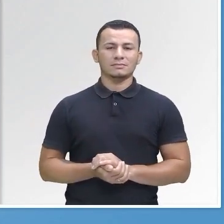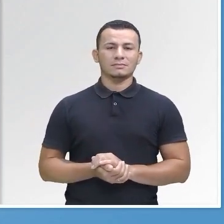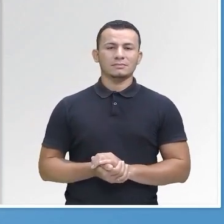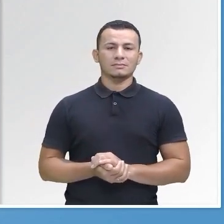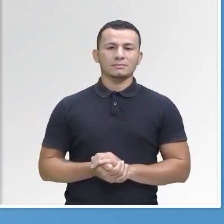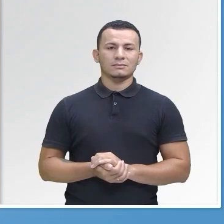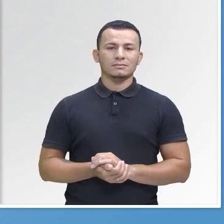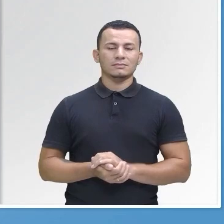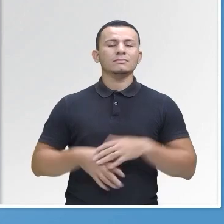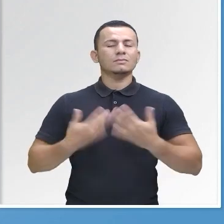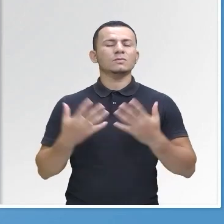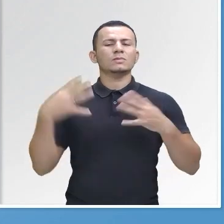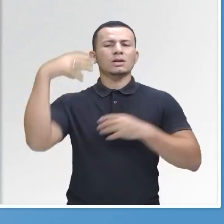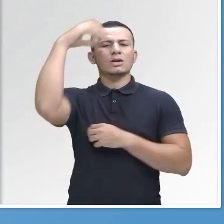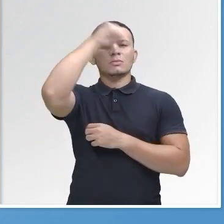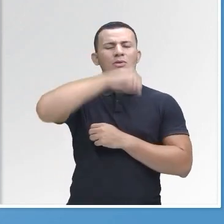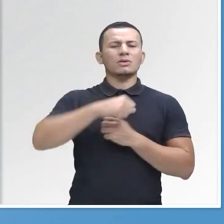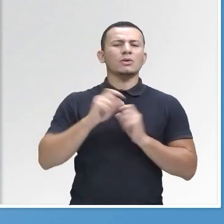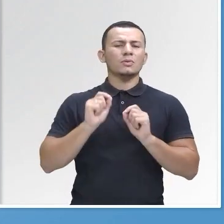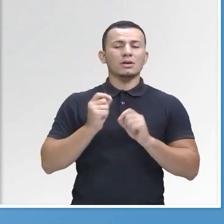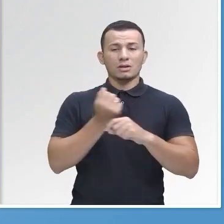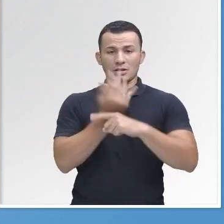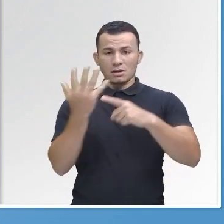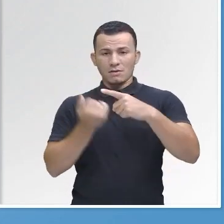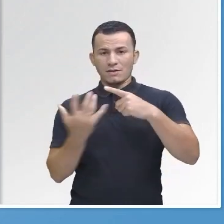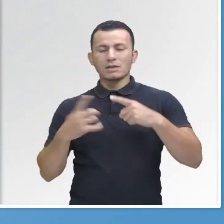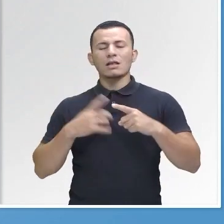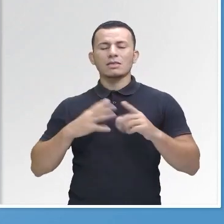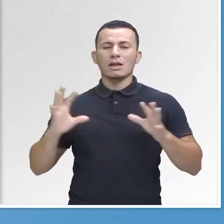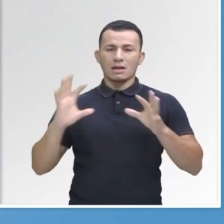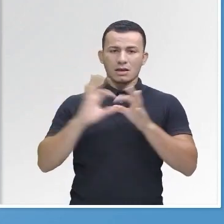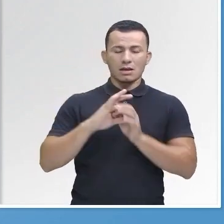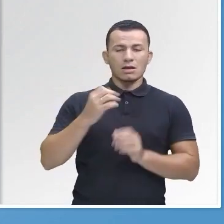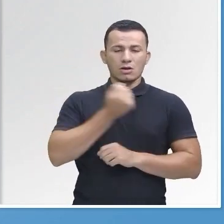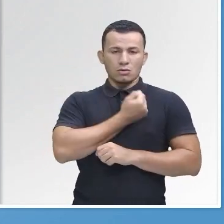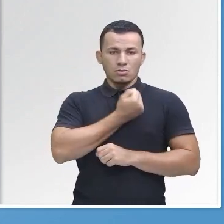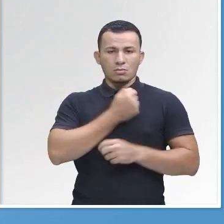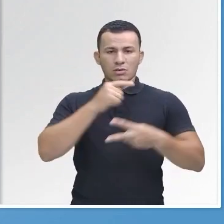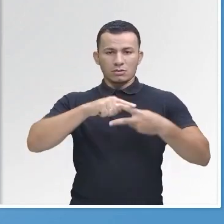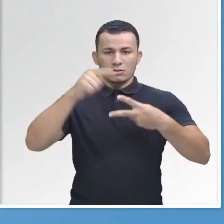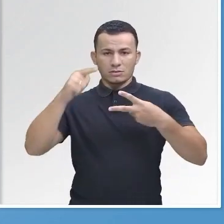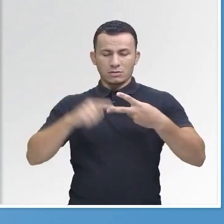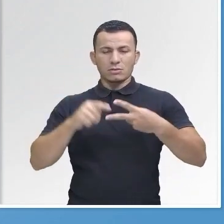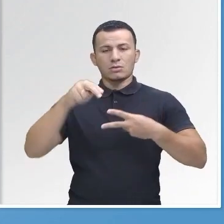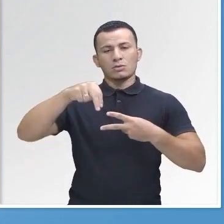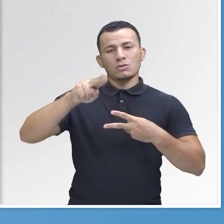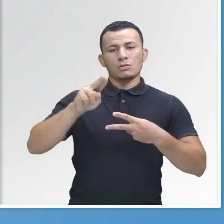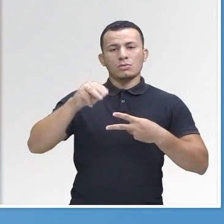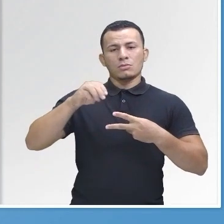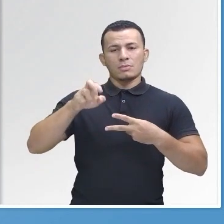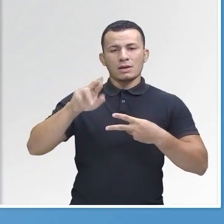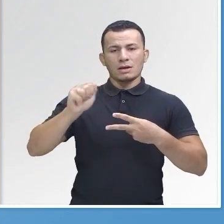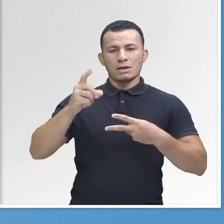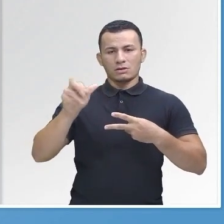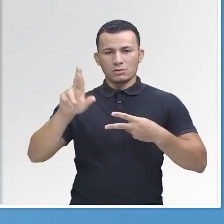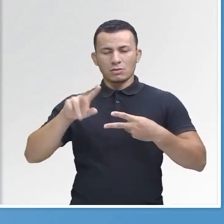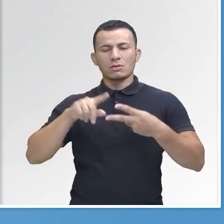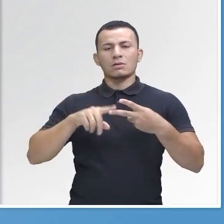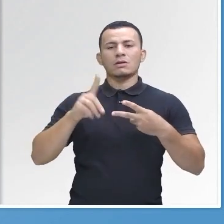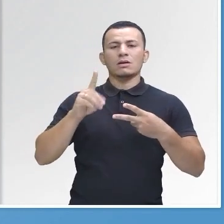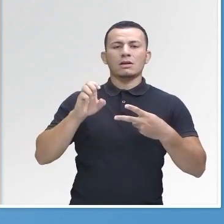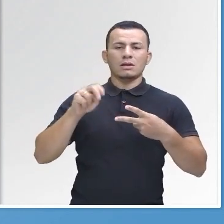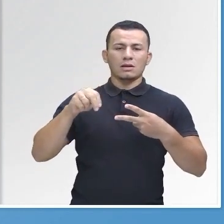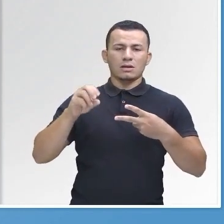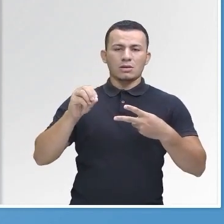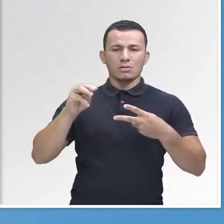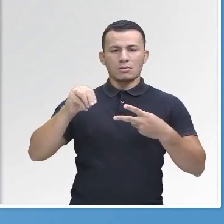o que nós vimos hoje? Que uma fração é composta de numerador e denominador. Denominador indica o